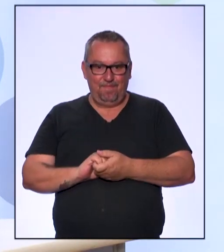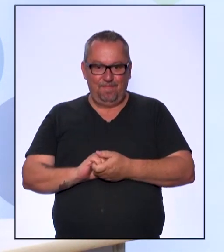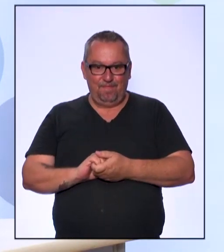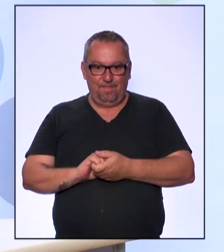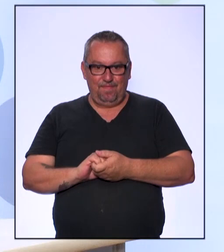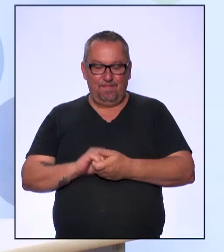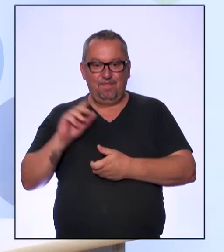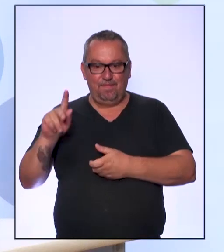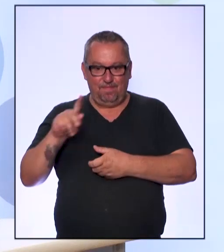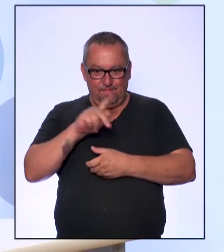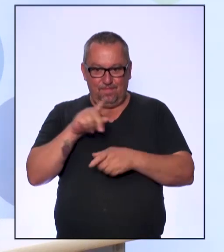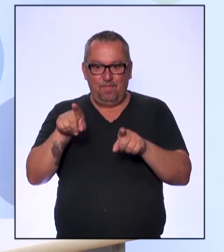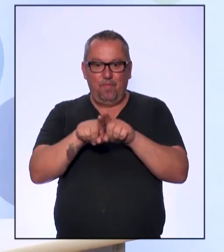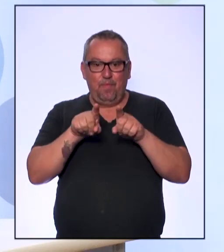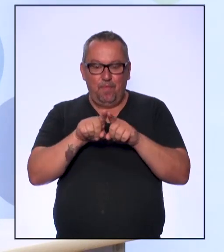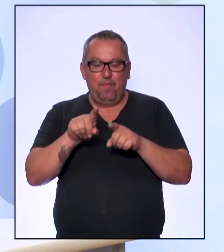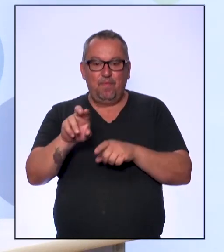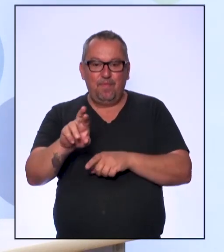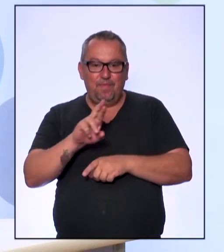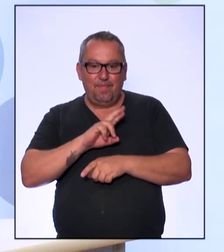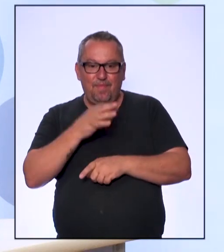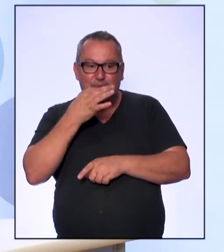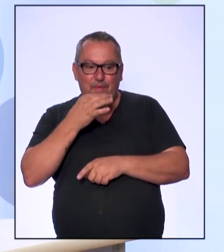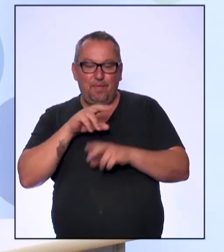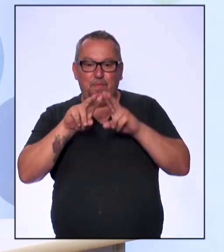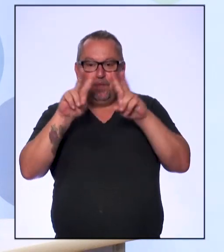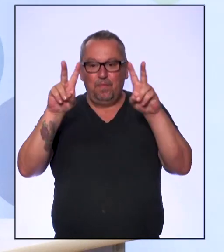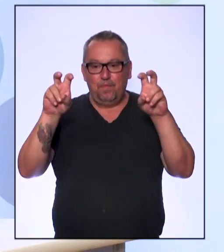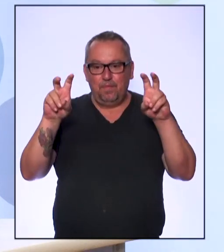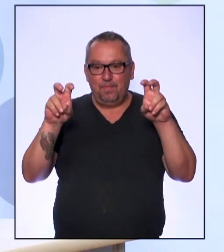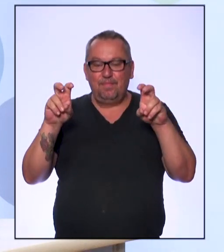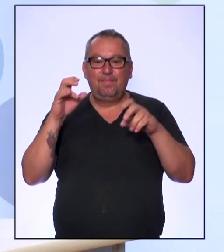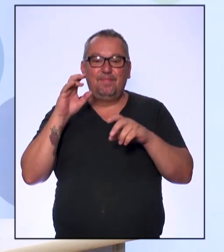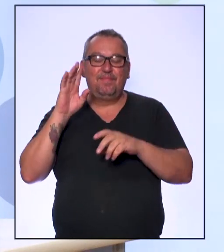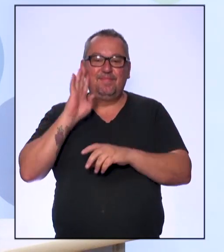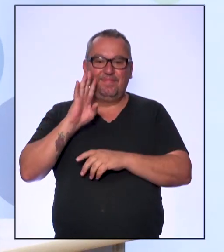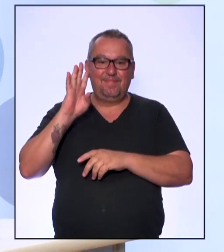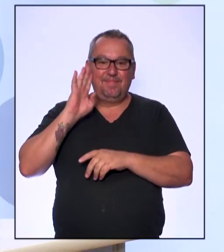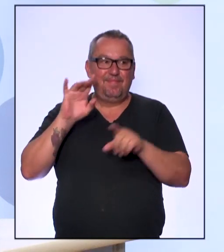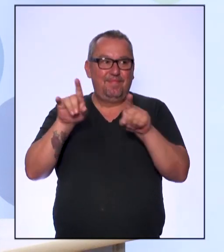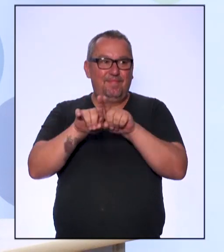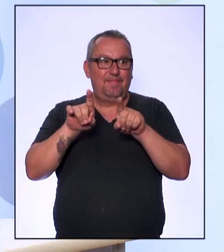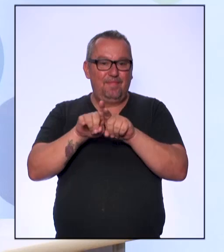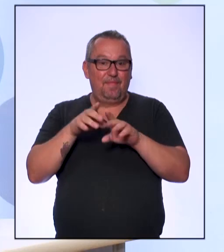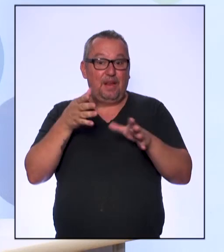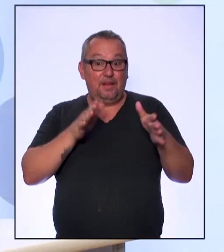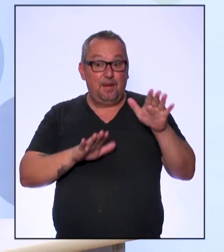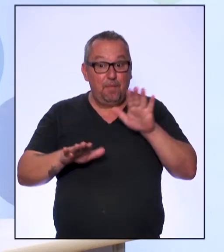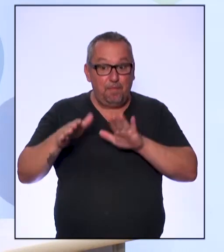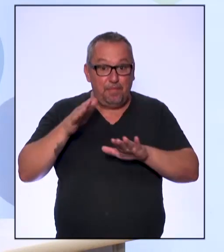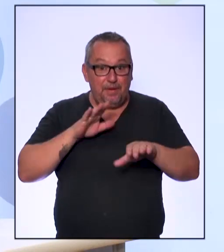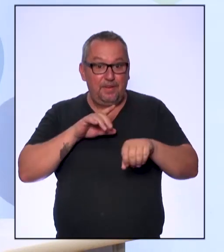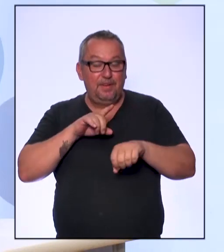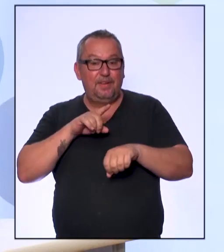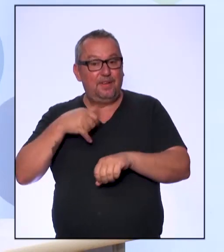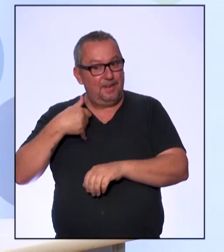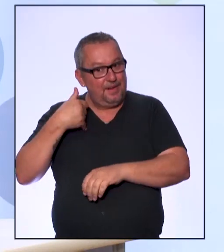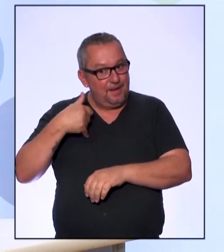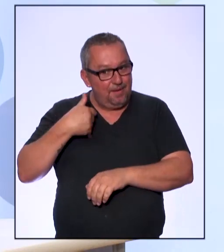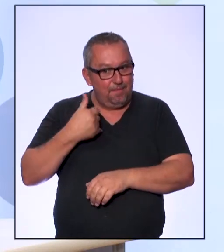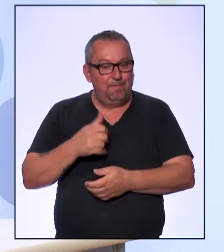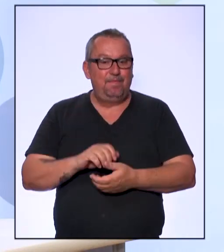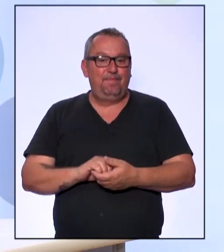O professor respondeu aqui que achou o tema interessante. O Vitor falou que depende da idade. Muito